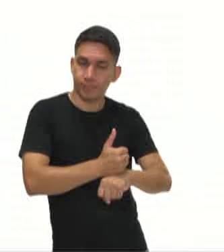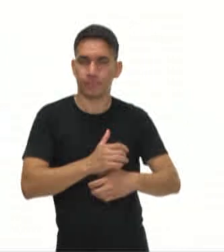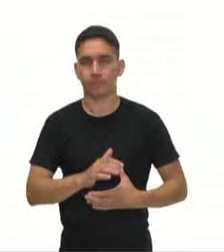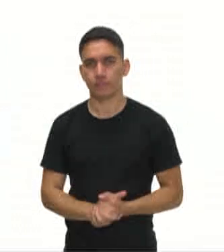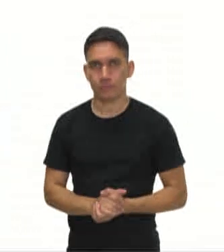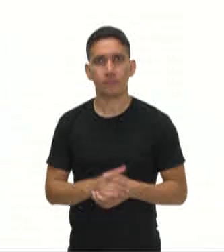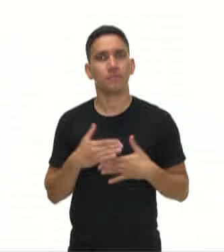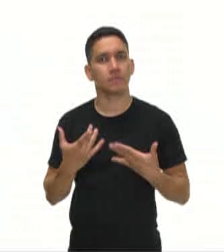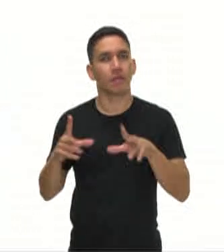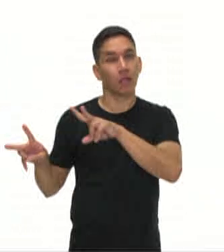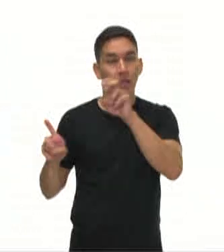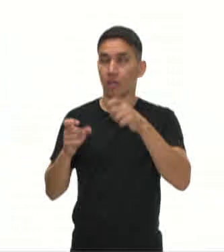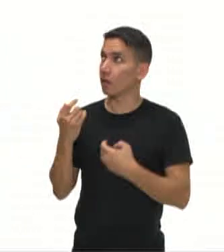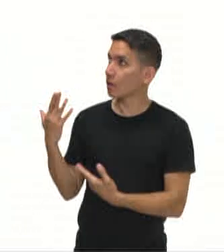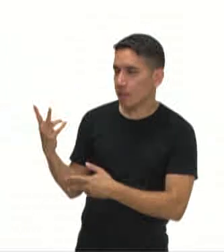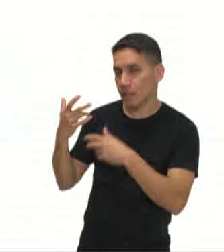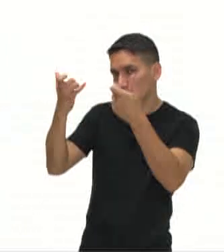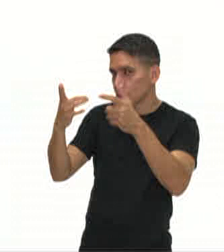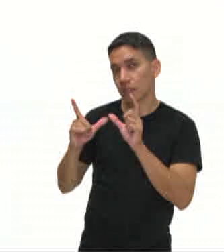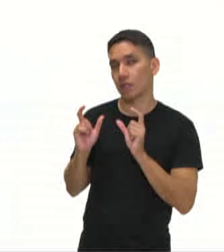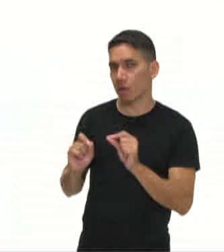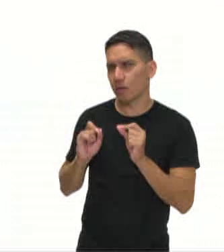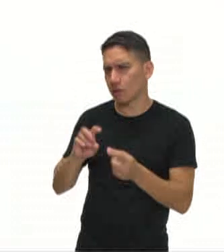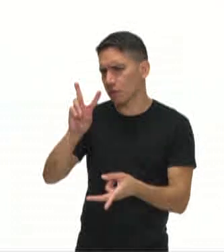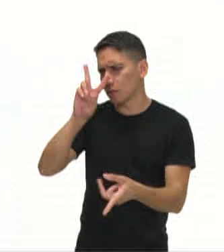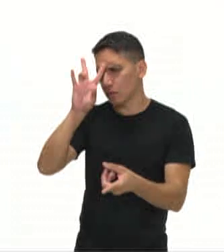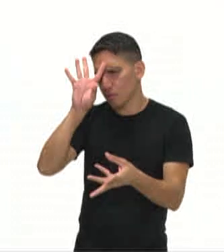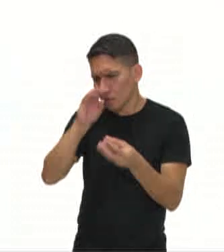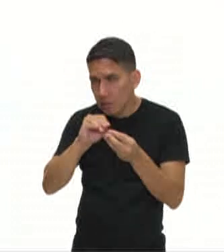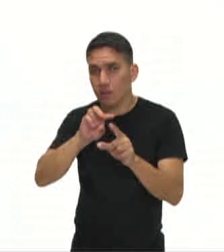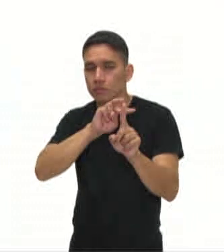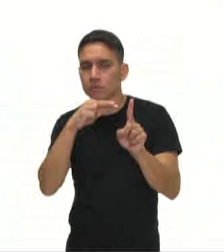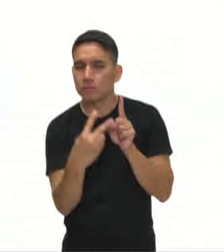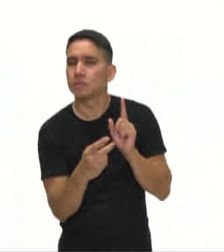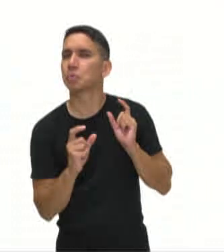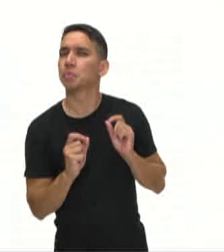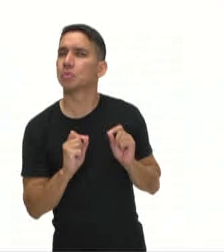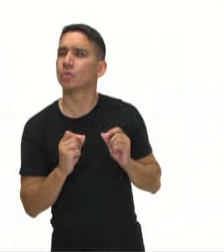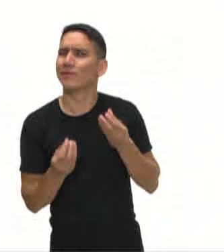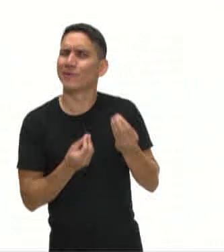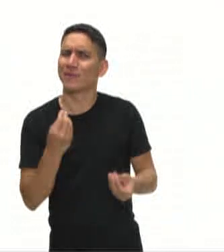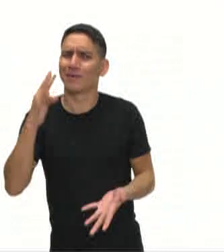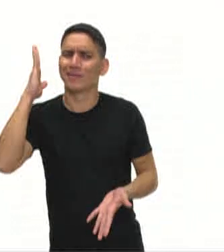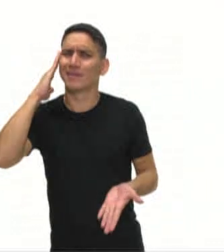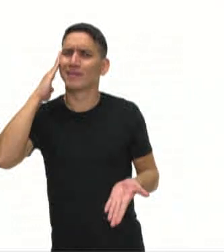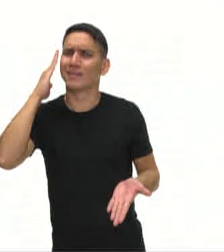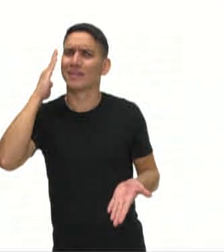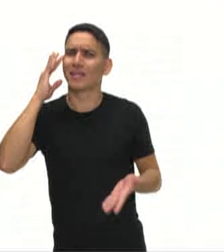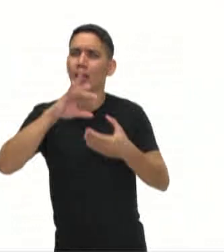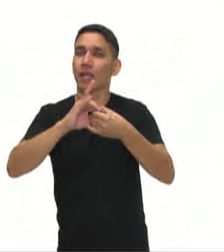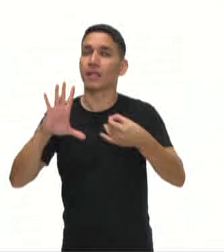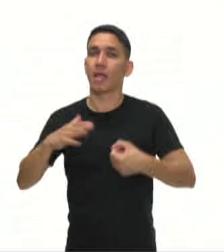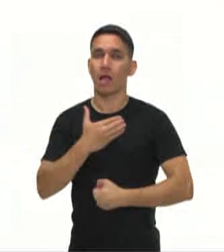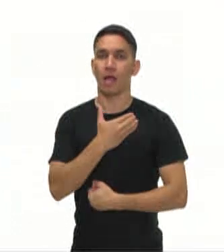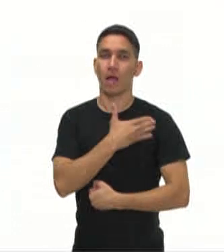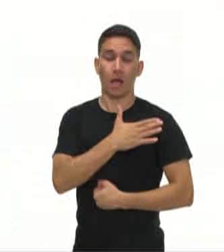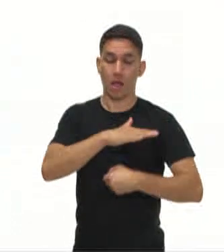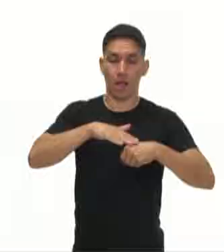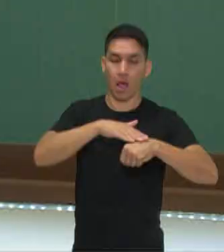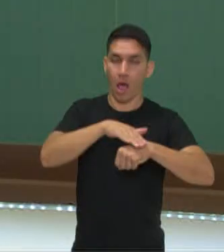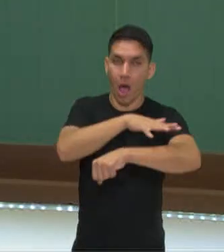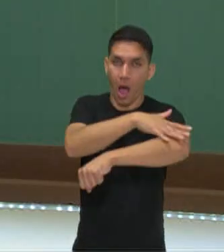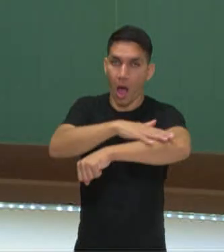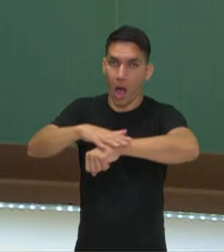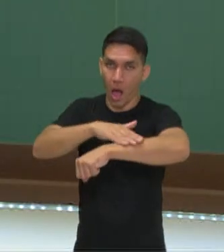essa citação aqui, a gente consegue ter uma noção melhor de como que ele entendia a democracia racial, tá?